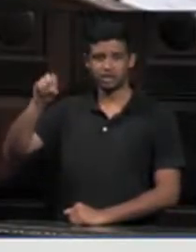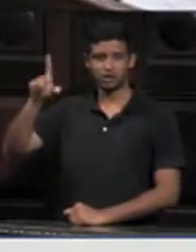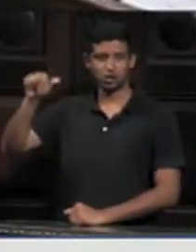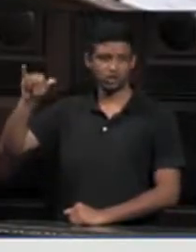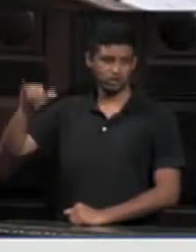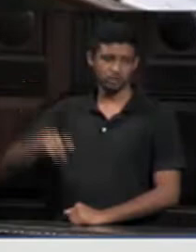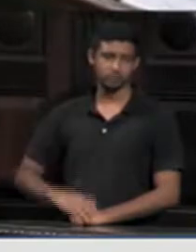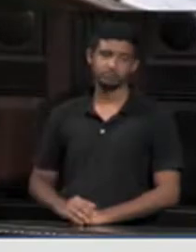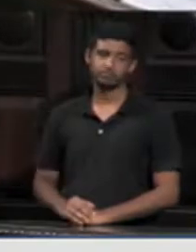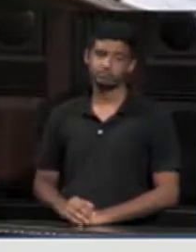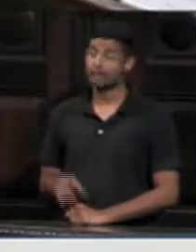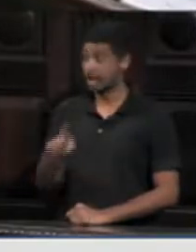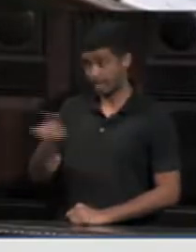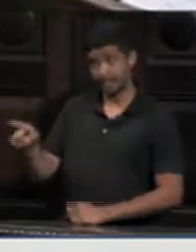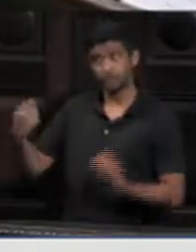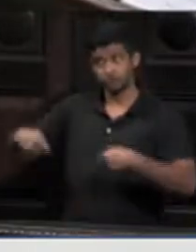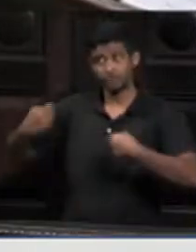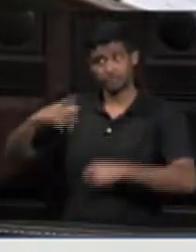Que aprendam,